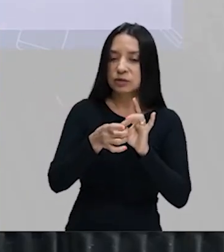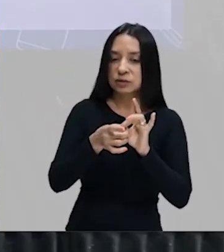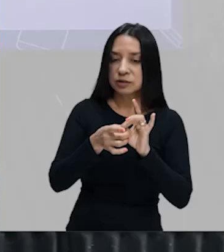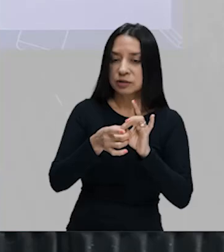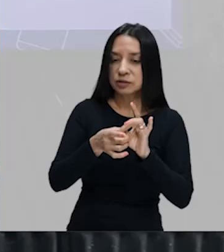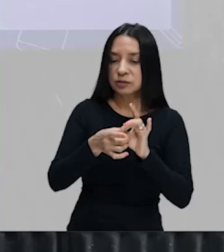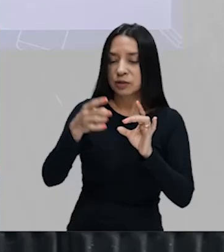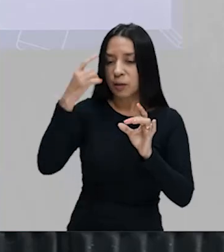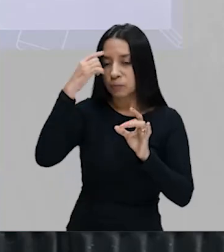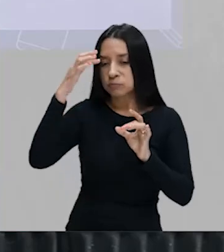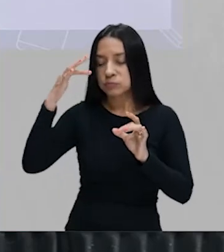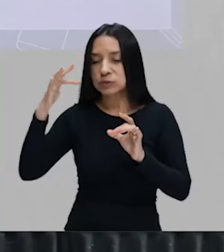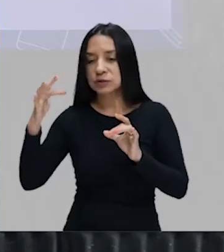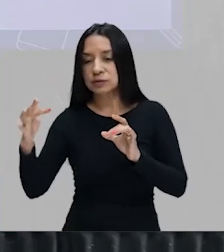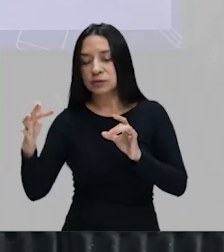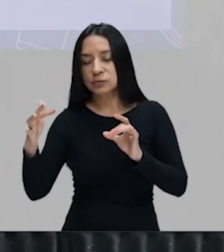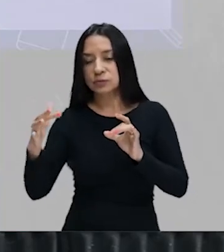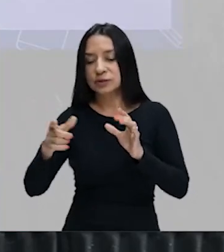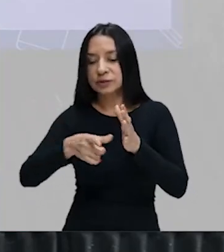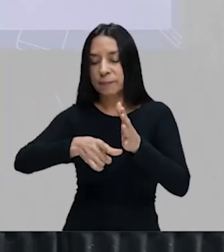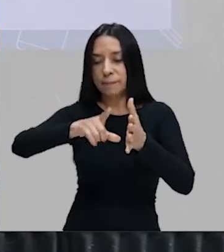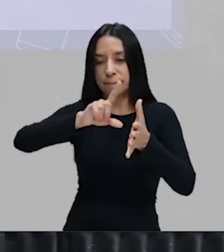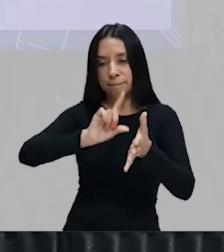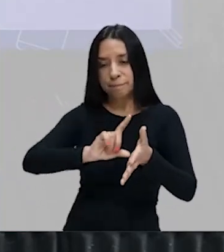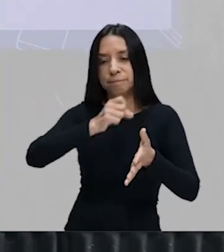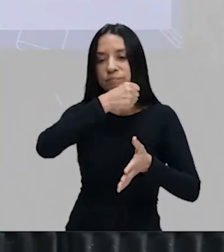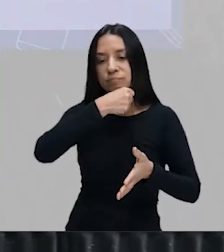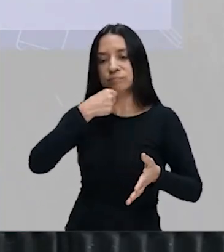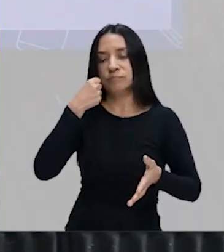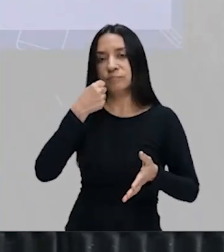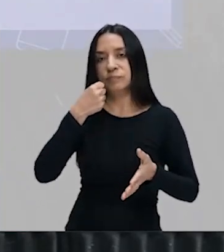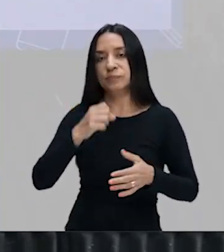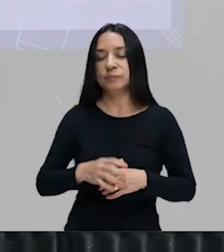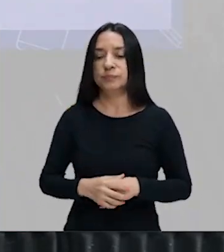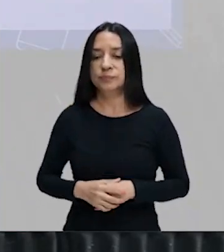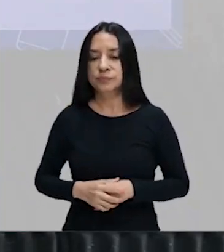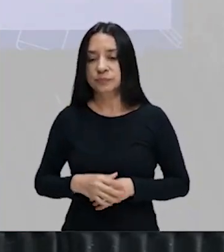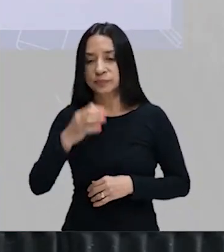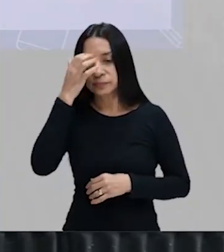sabemos, se antecederam, eles são os pré-socráticos, portanto.